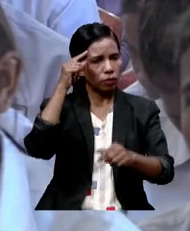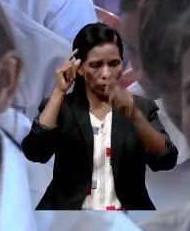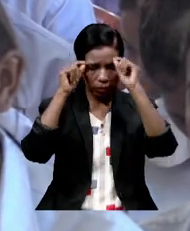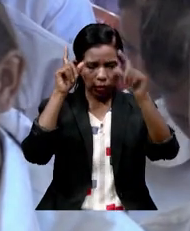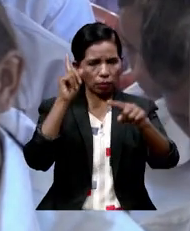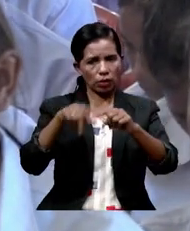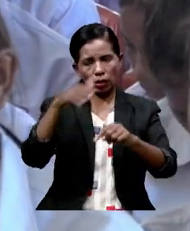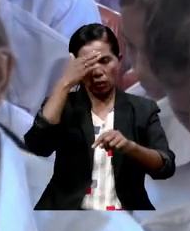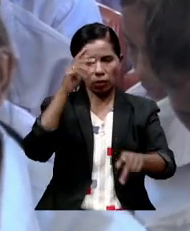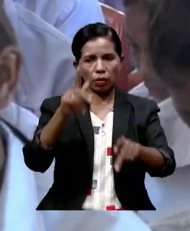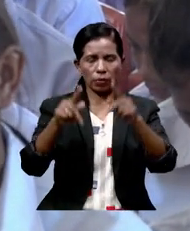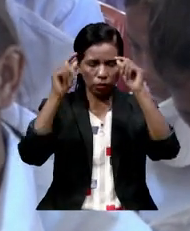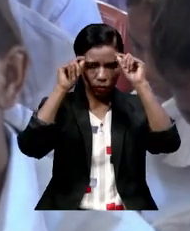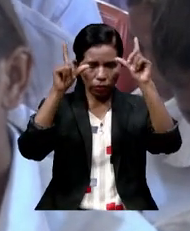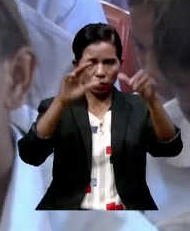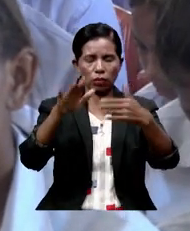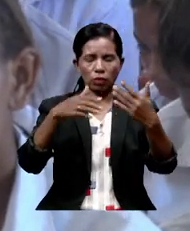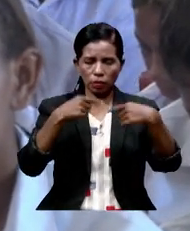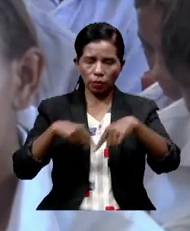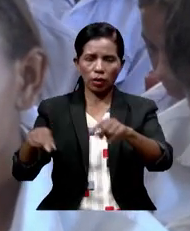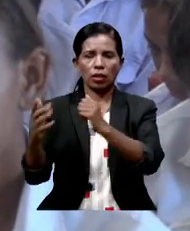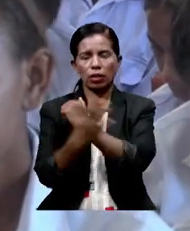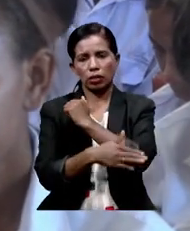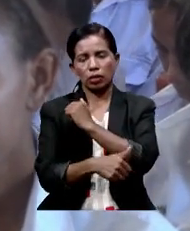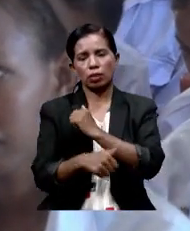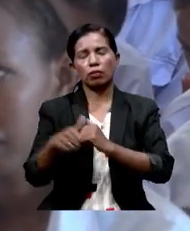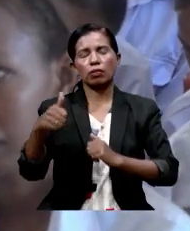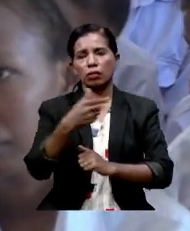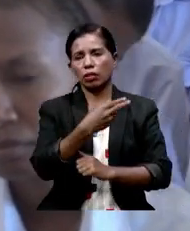Halua Timoruan Sirenebe, refugia e Anusa Tenggara Timor,